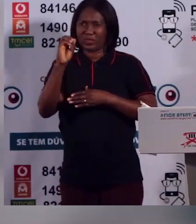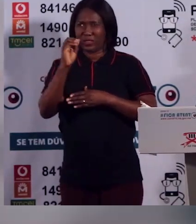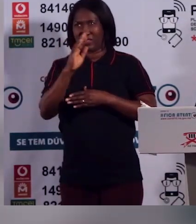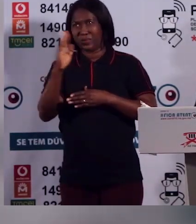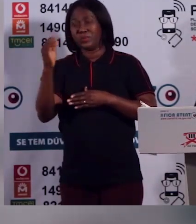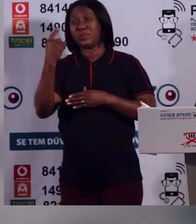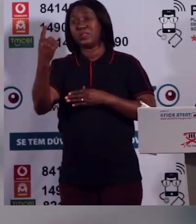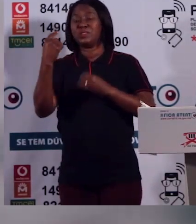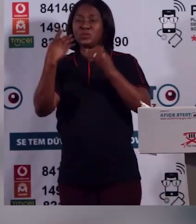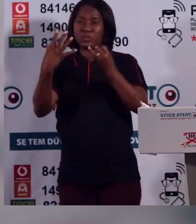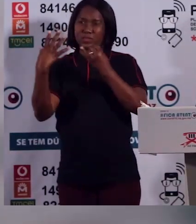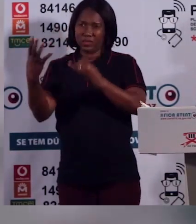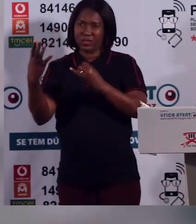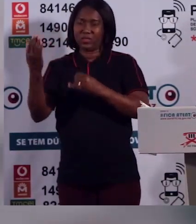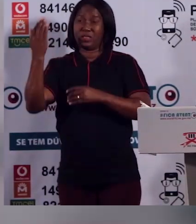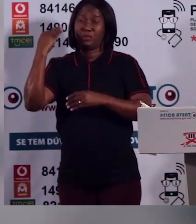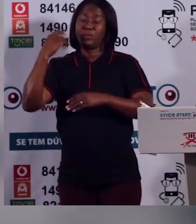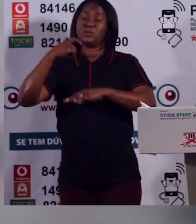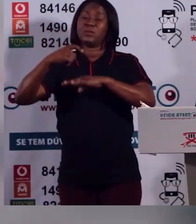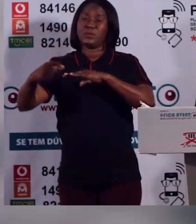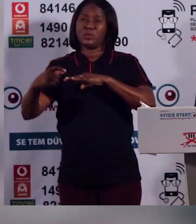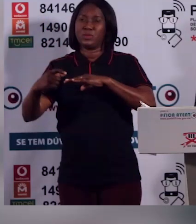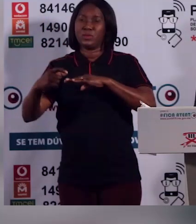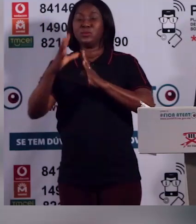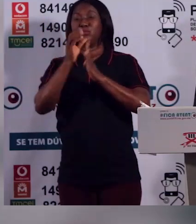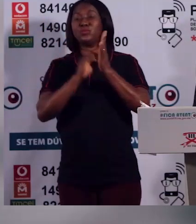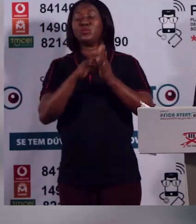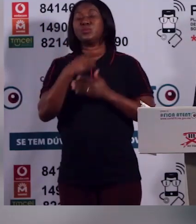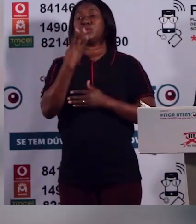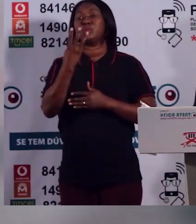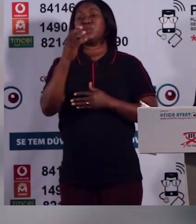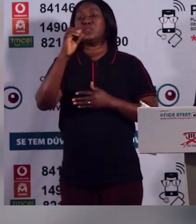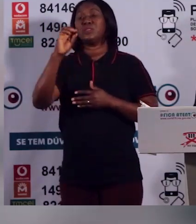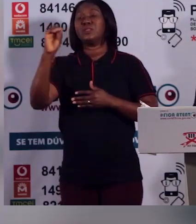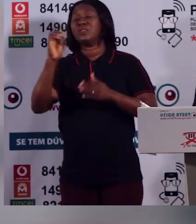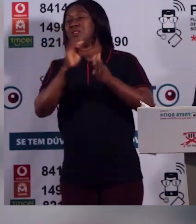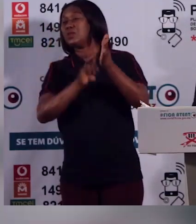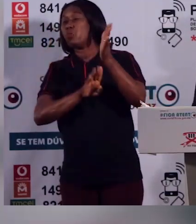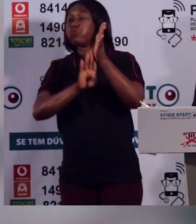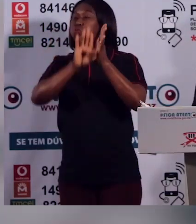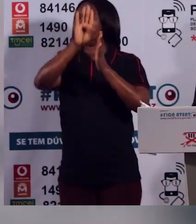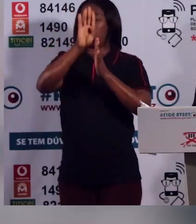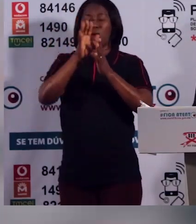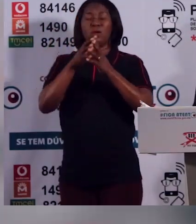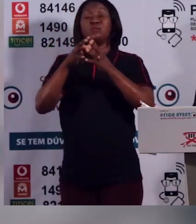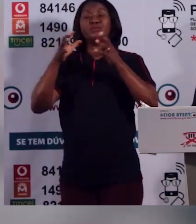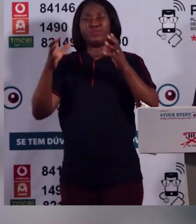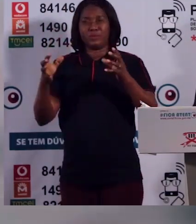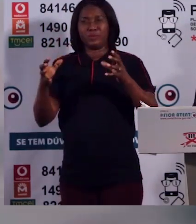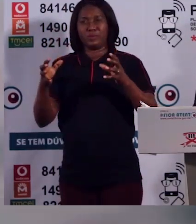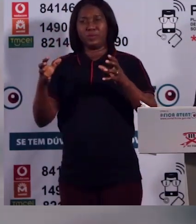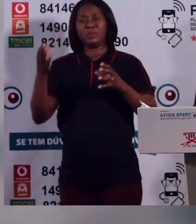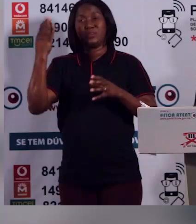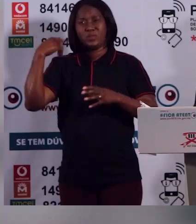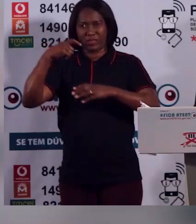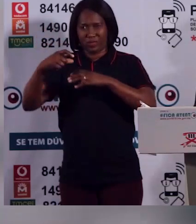166. No entanto, na semana passada tivemos 300 casos, portanto uma subida notável de casos na semana passada,